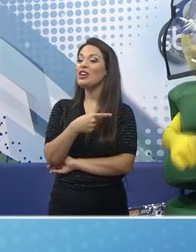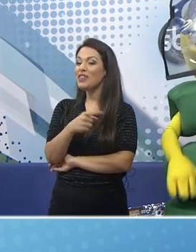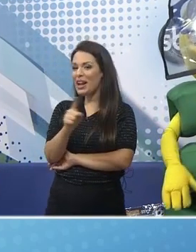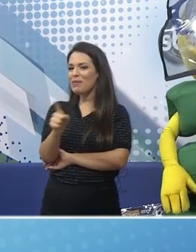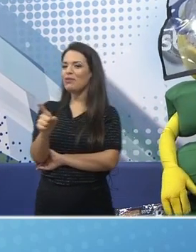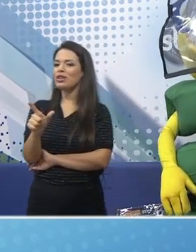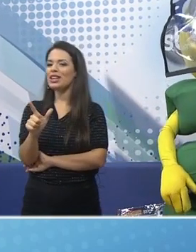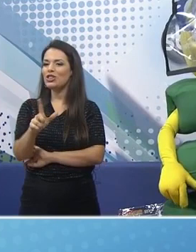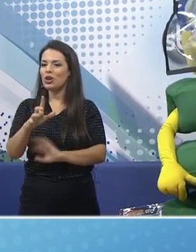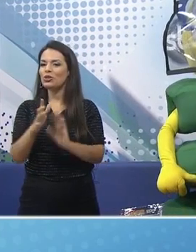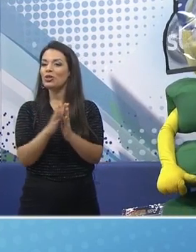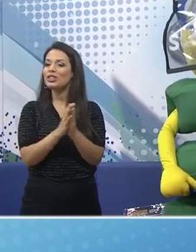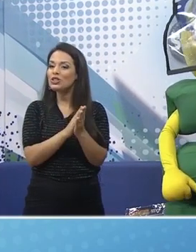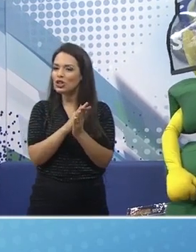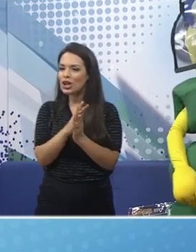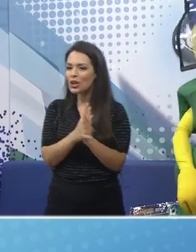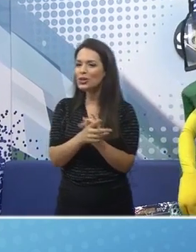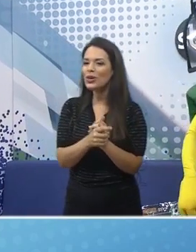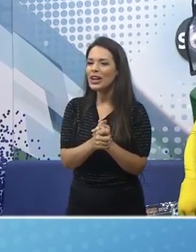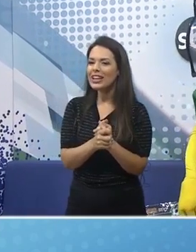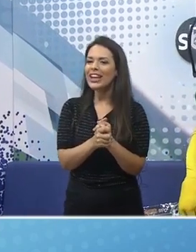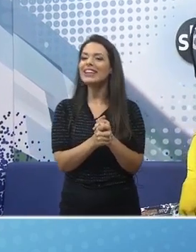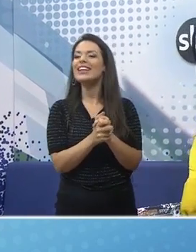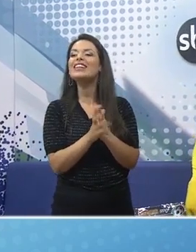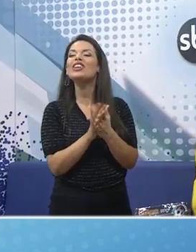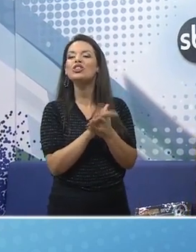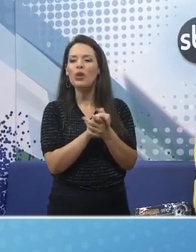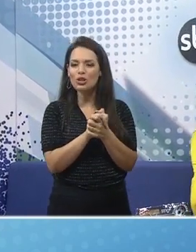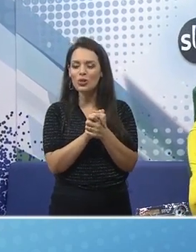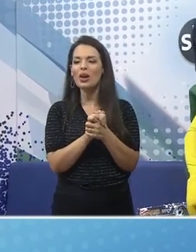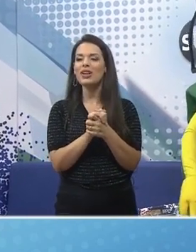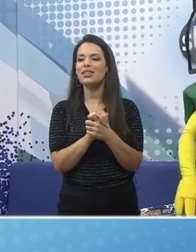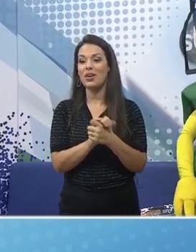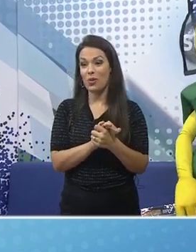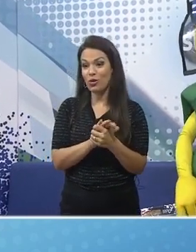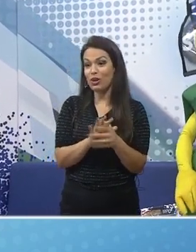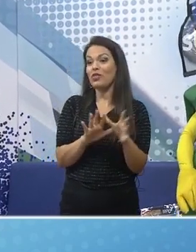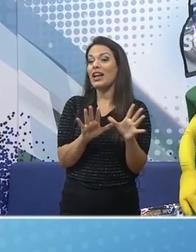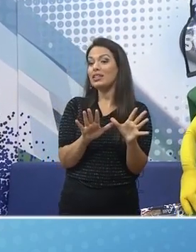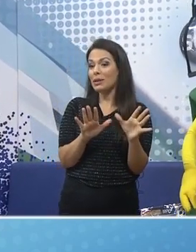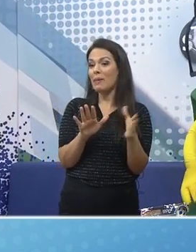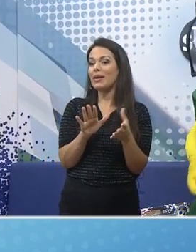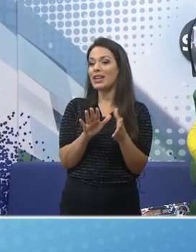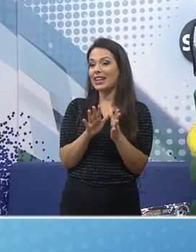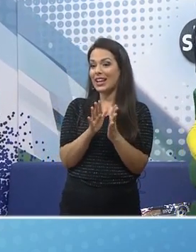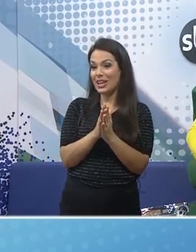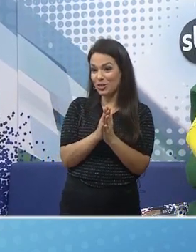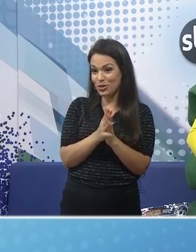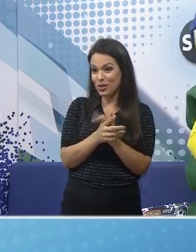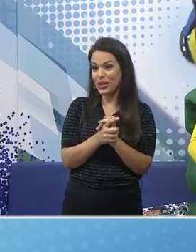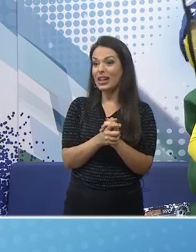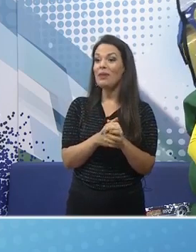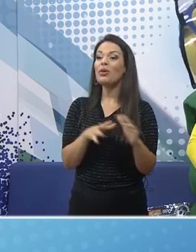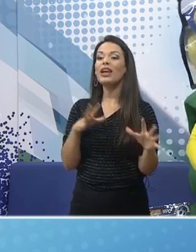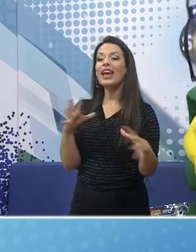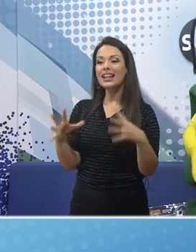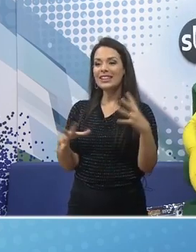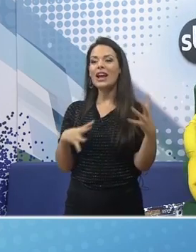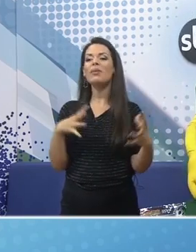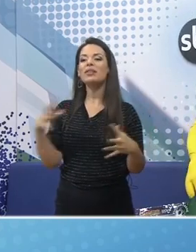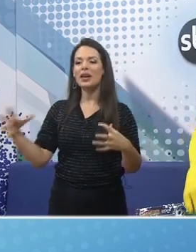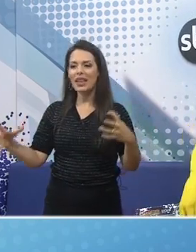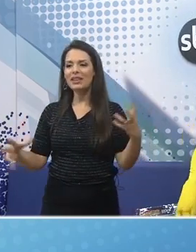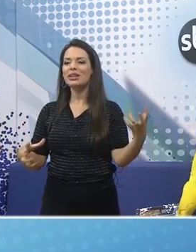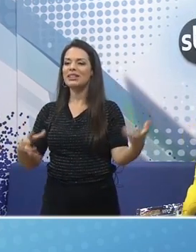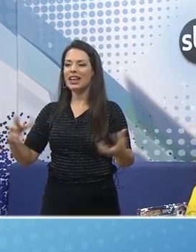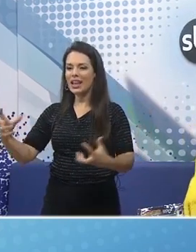Olha, eu já falei pra vocês que eu tô sentindo que ele tem três cores no coração. Eu já falei semana passada isso, porque ele tem